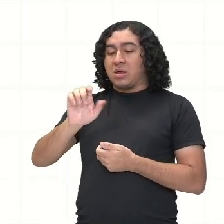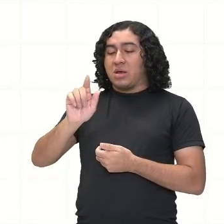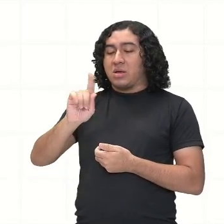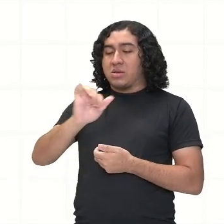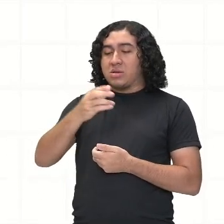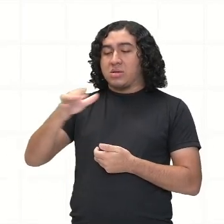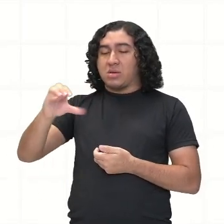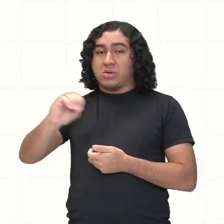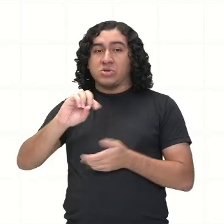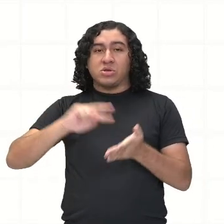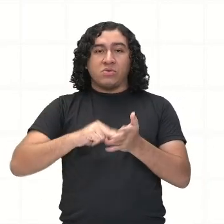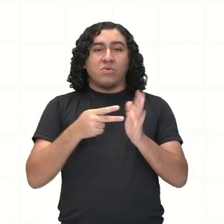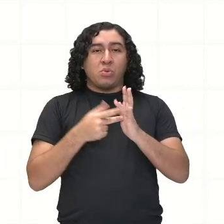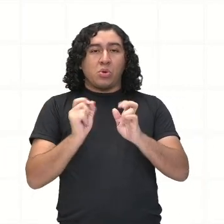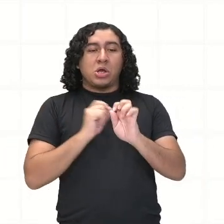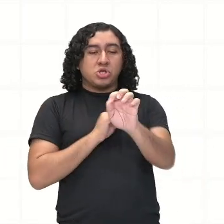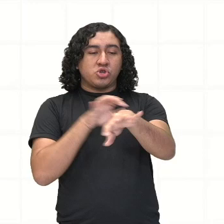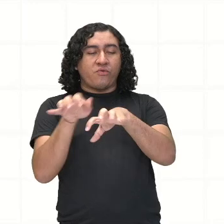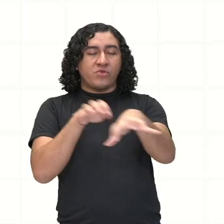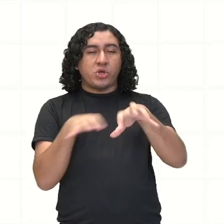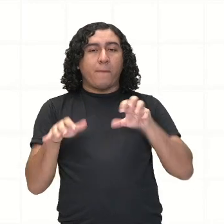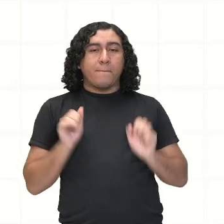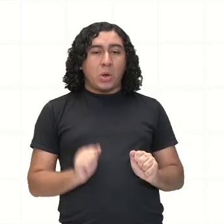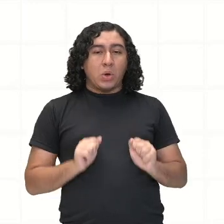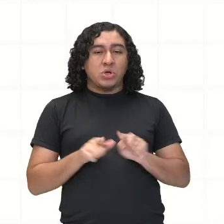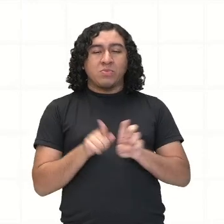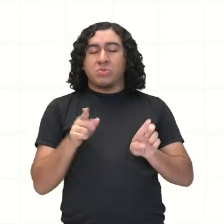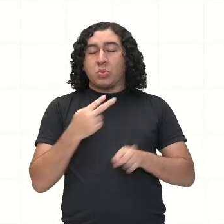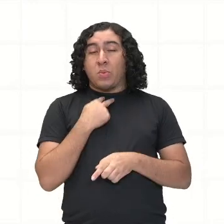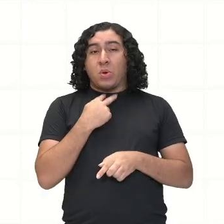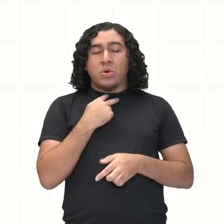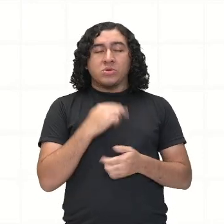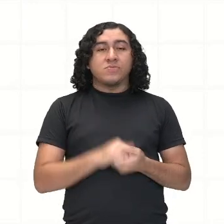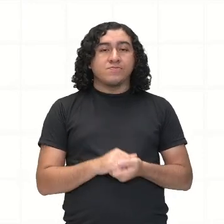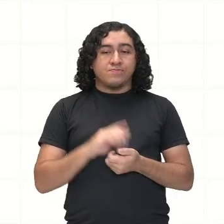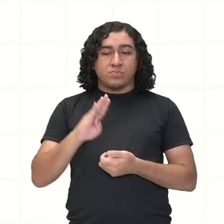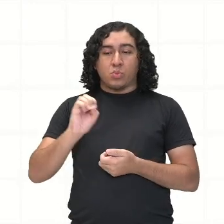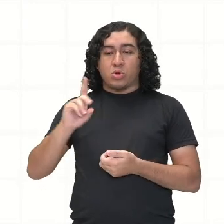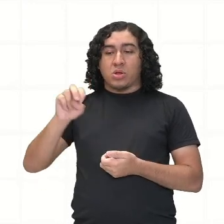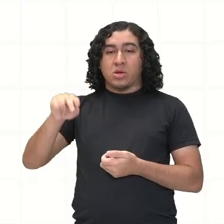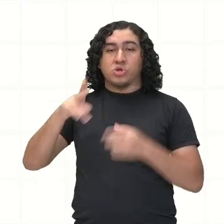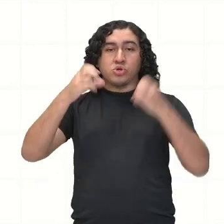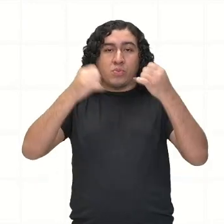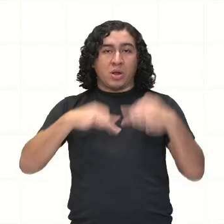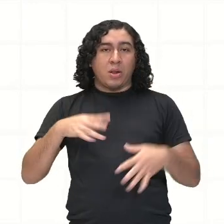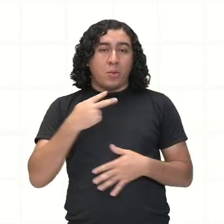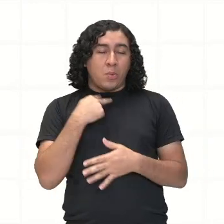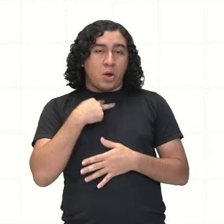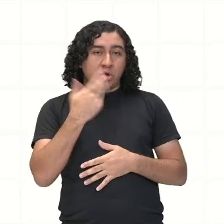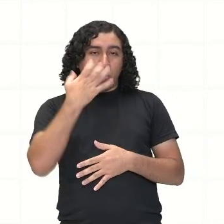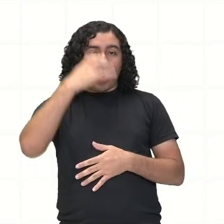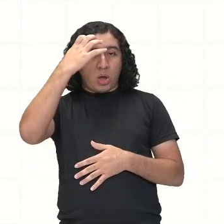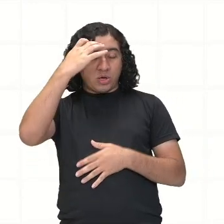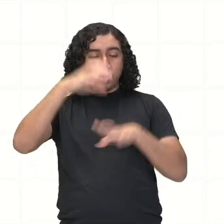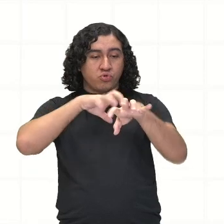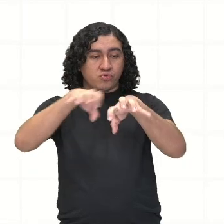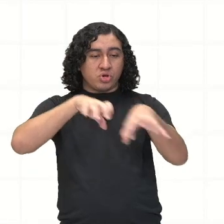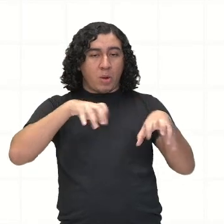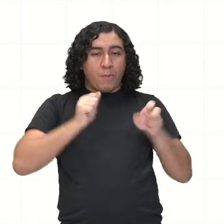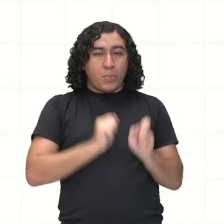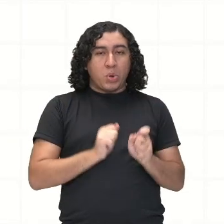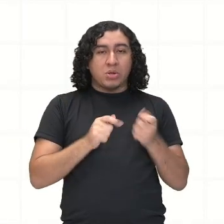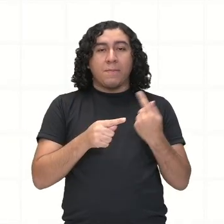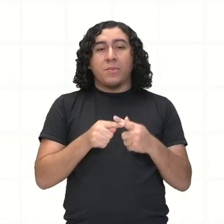vou dividir o meu poder. Só que o Bodin ele fala que isso não deve acontecer, porque vai